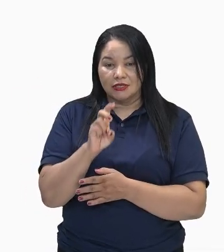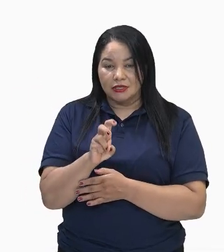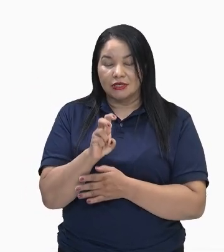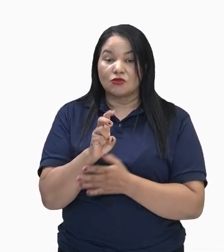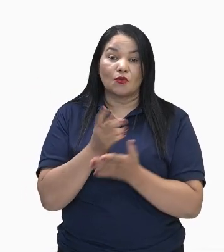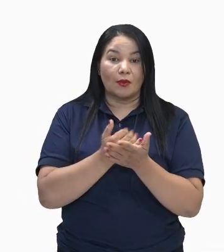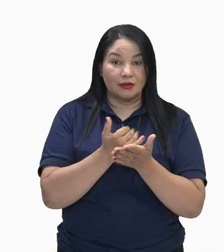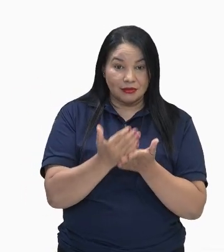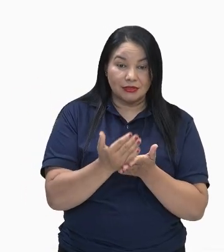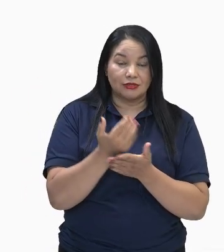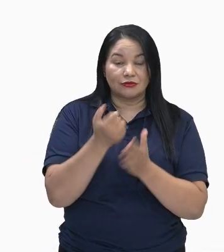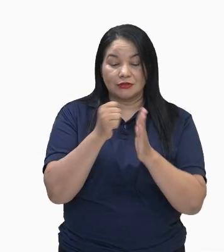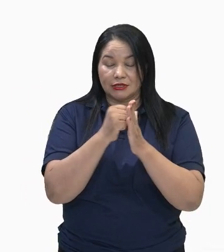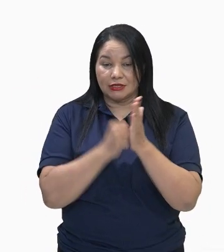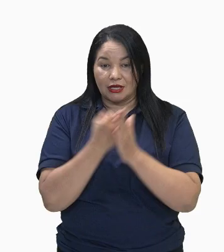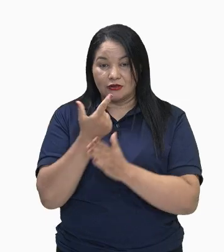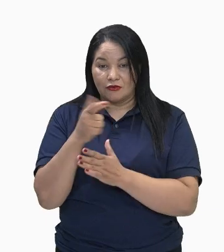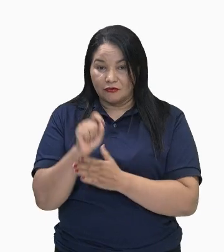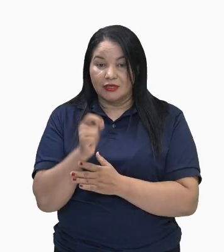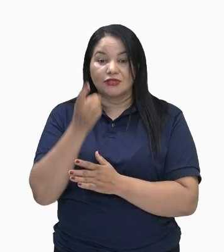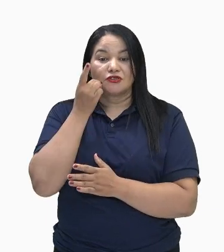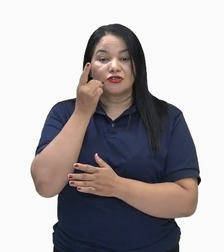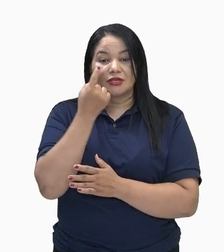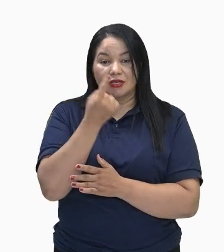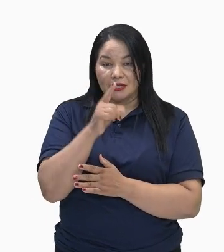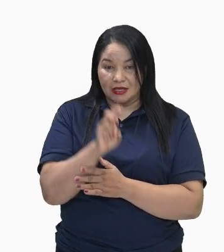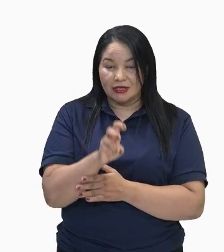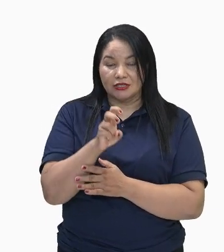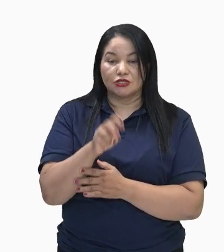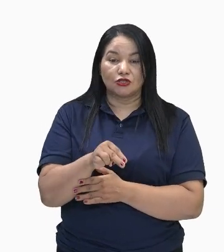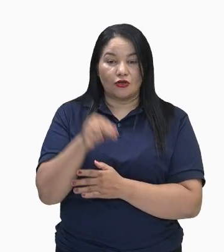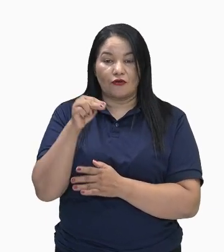século XX, no dia 15 de novembro de